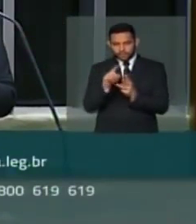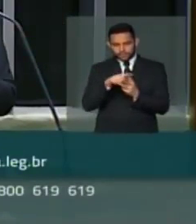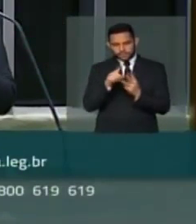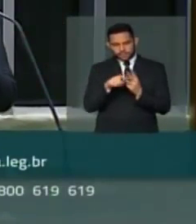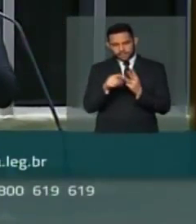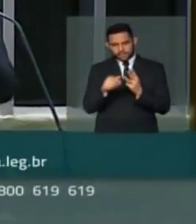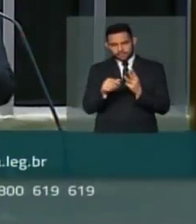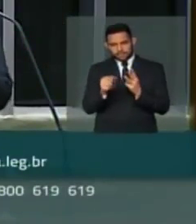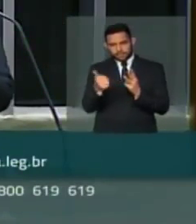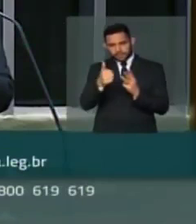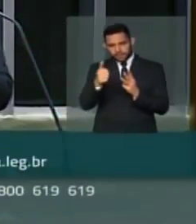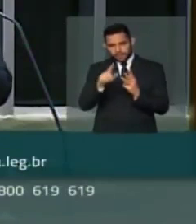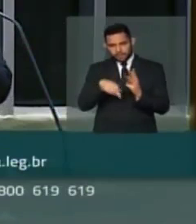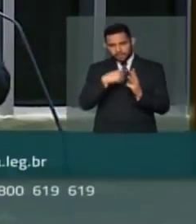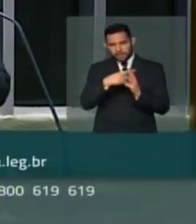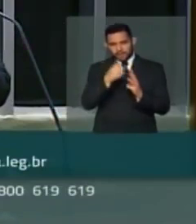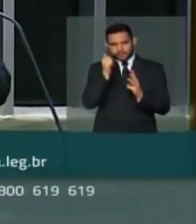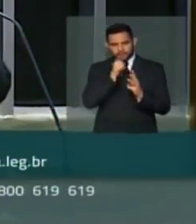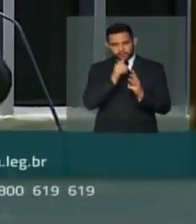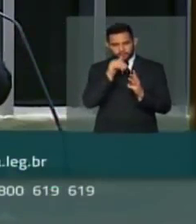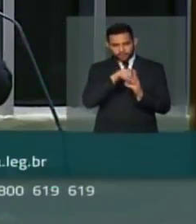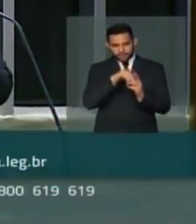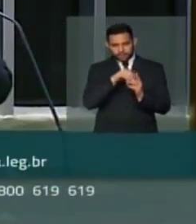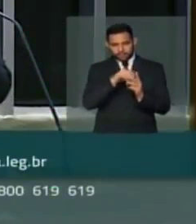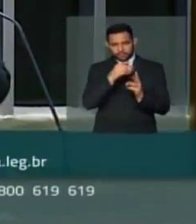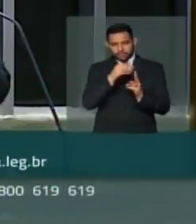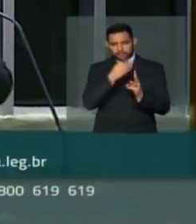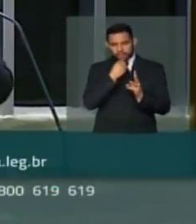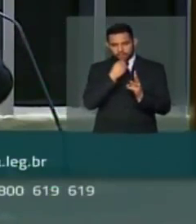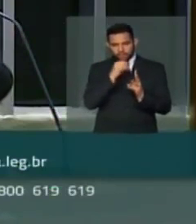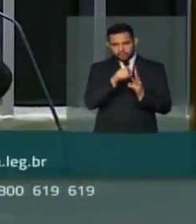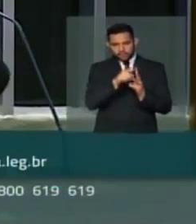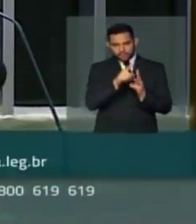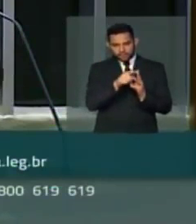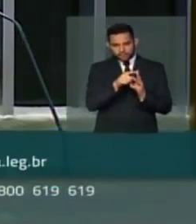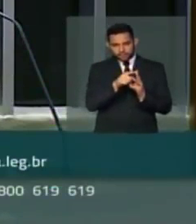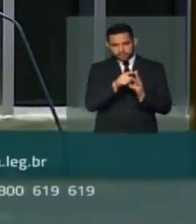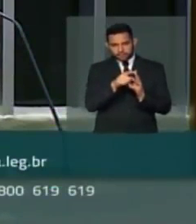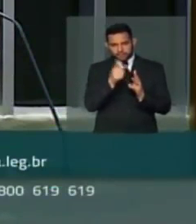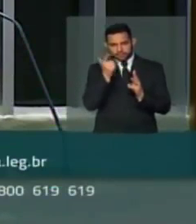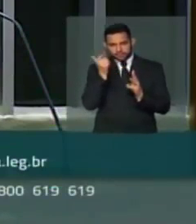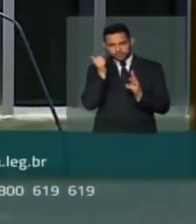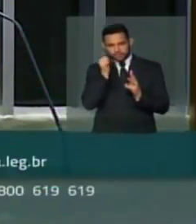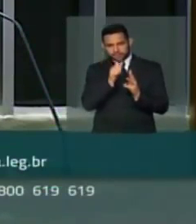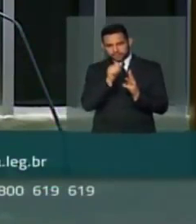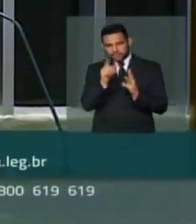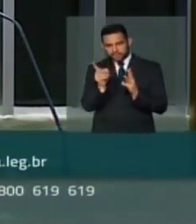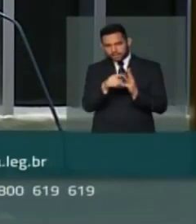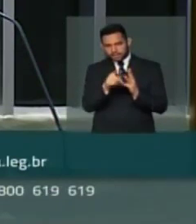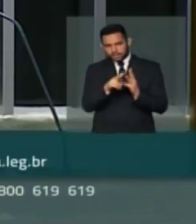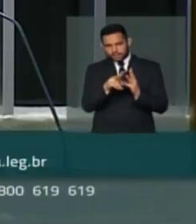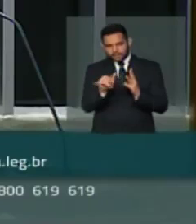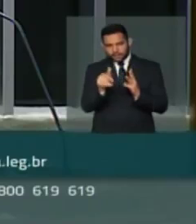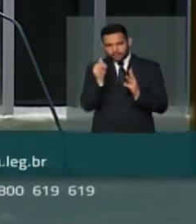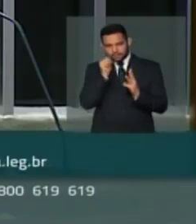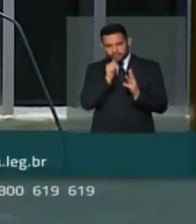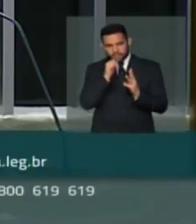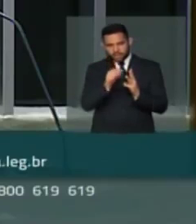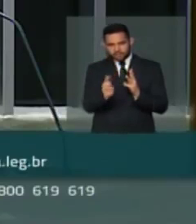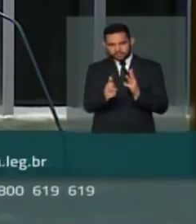primeiros mais votados forem um homem, homens, nós conseguimos ter a terceira vaga para uma